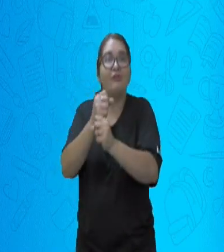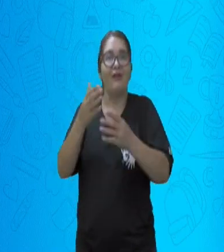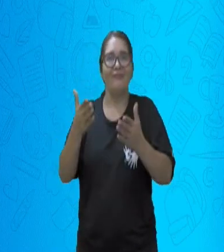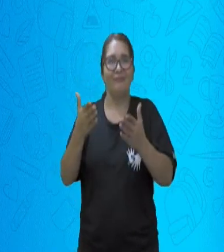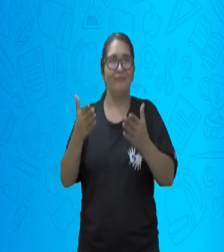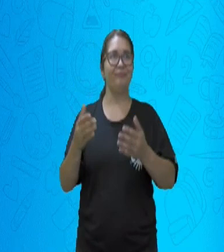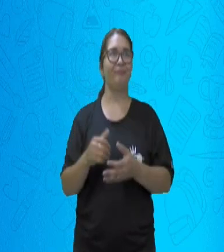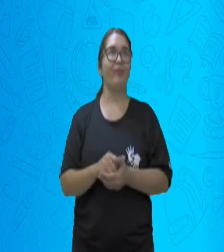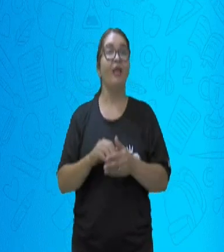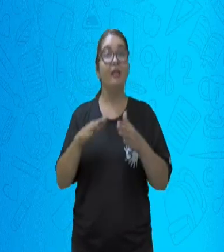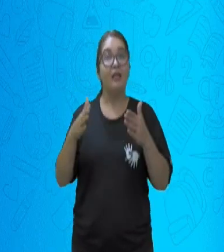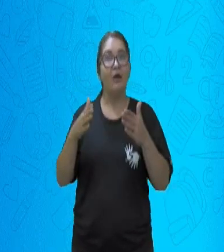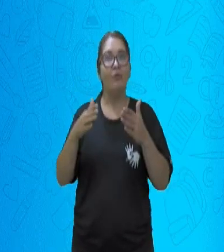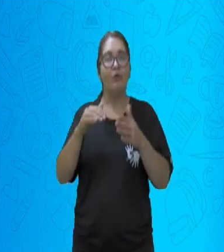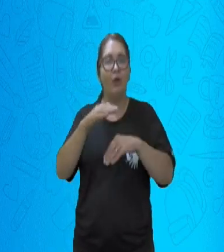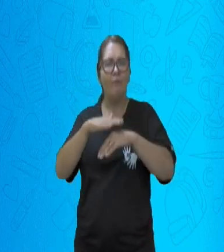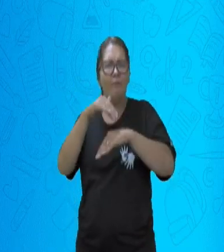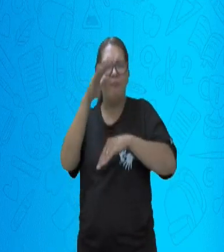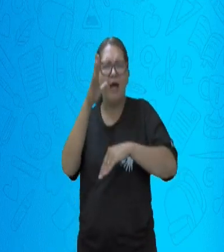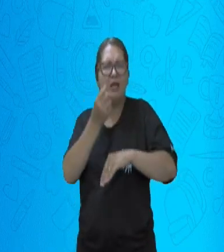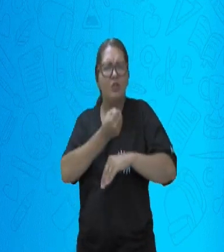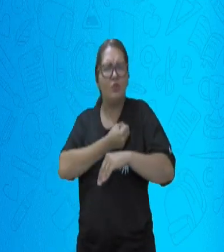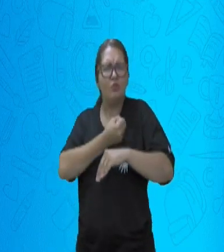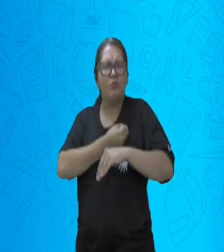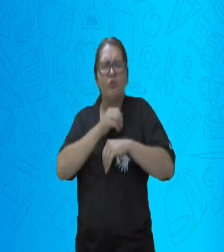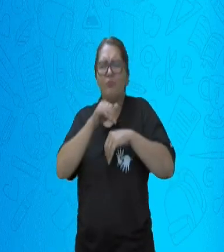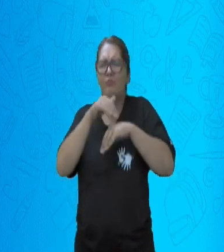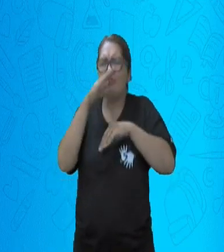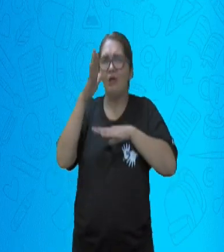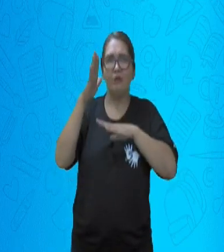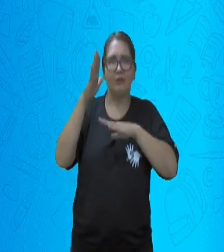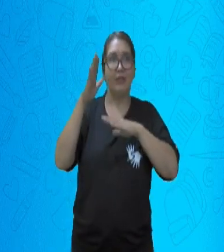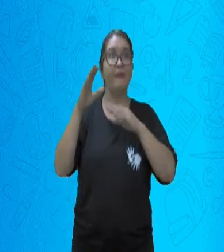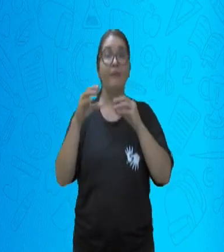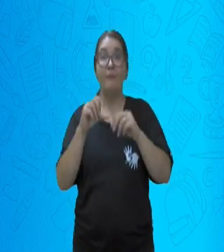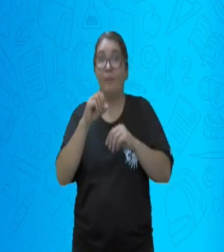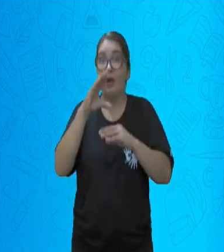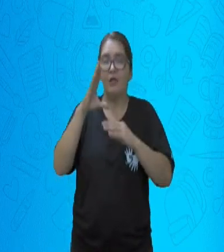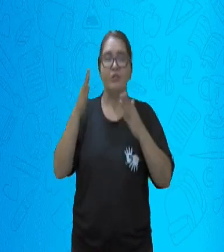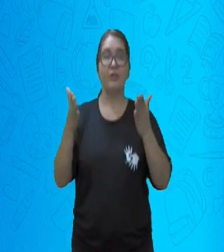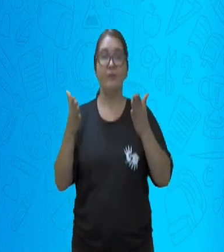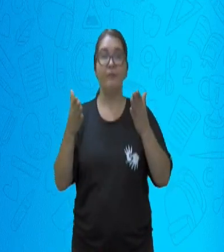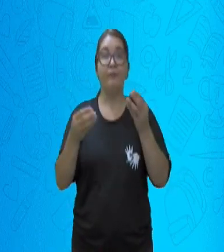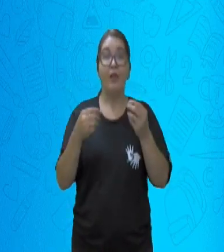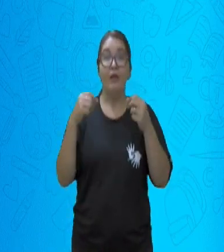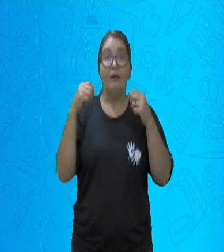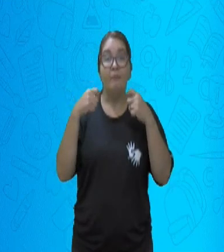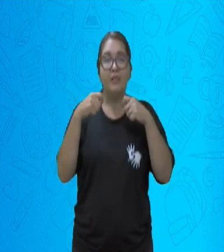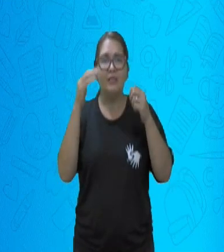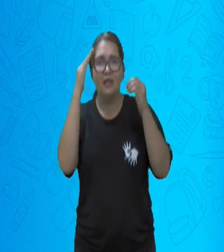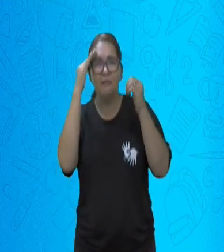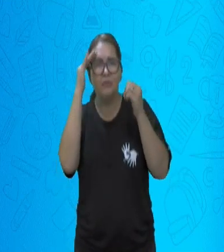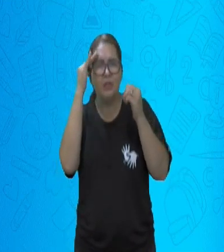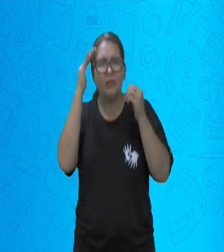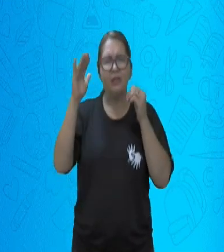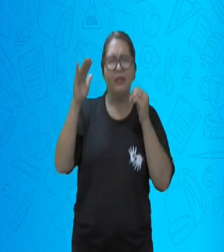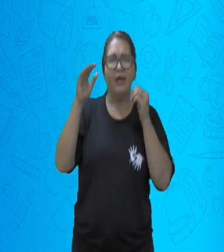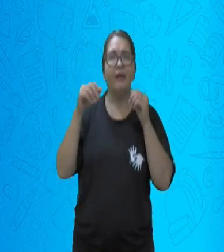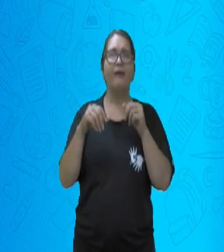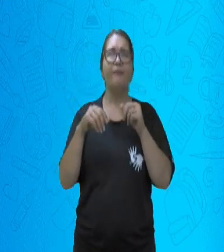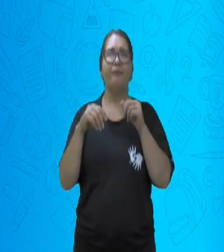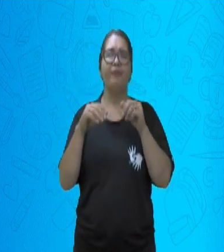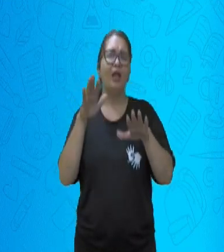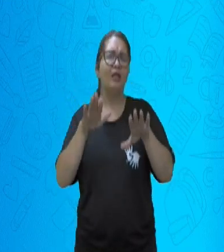números maiores. Agora sim, eu vou dar uma ênfase para a gente entender um pouquinho melhor, porque tem situações que a gente não vai